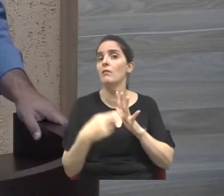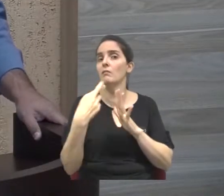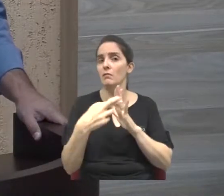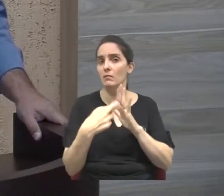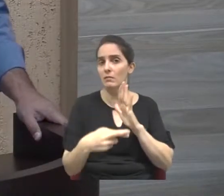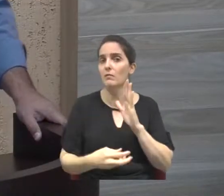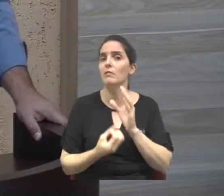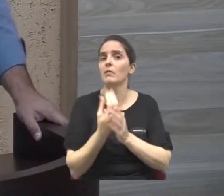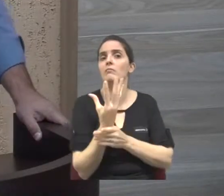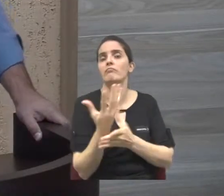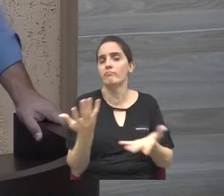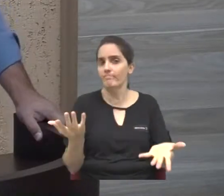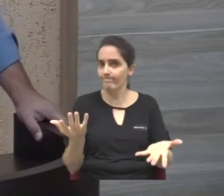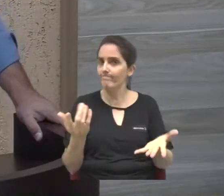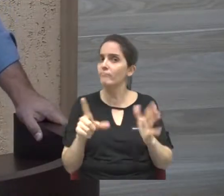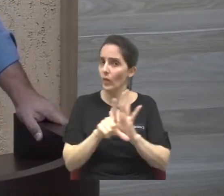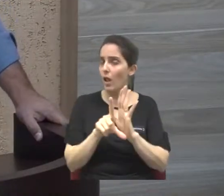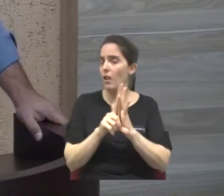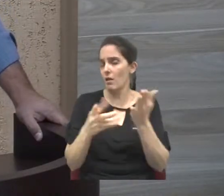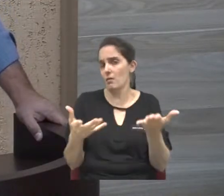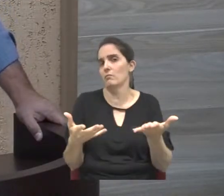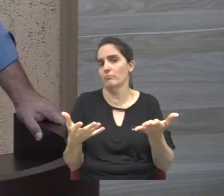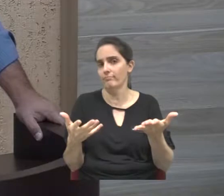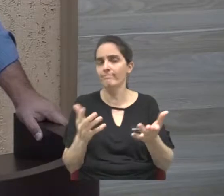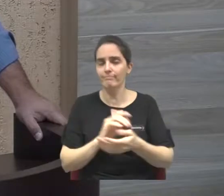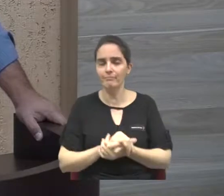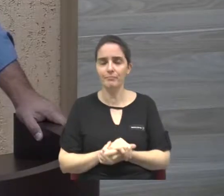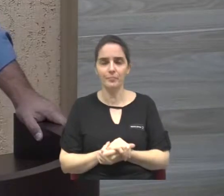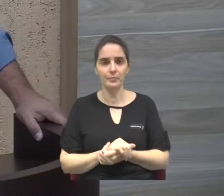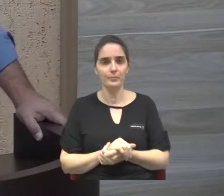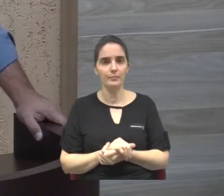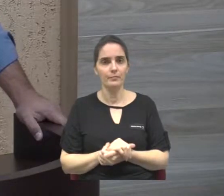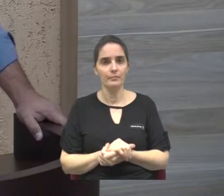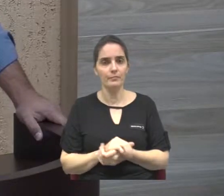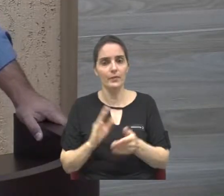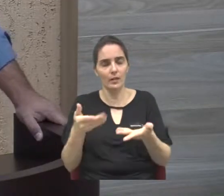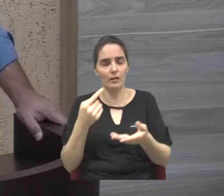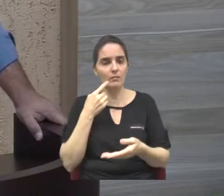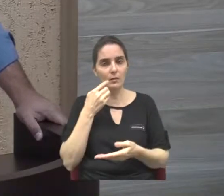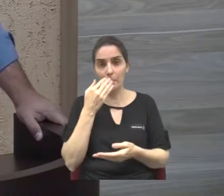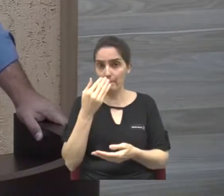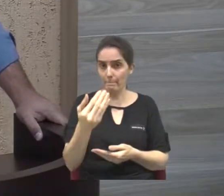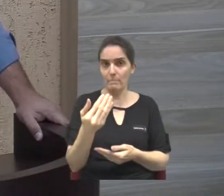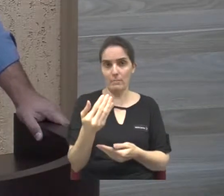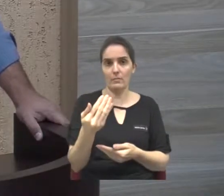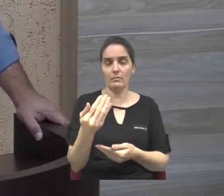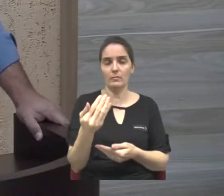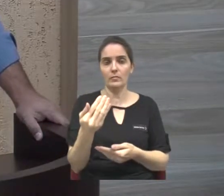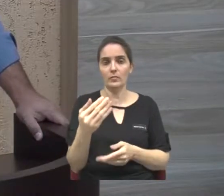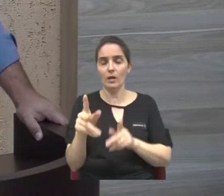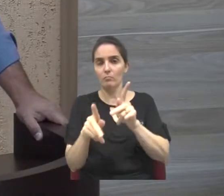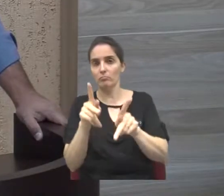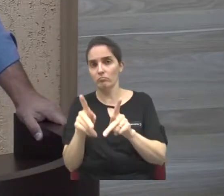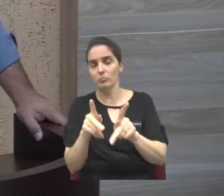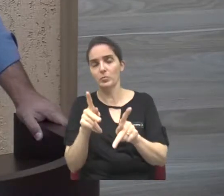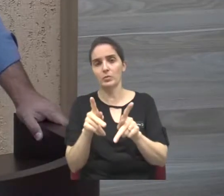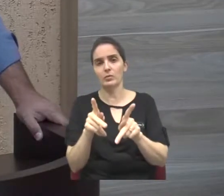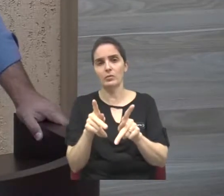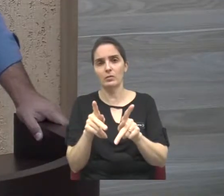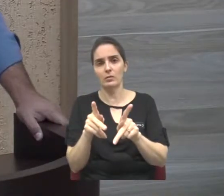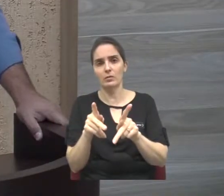de uma lei, não de um projeto, de uma lei. Então, fica aqui o meu pedido para que a população possa ser beneficiada,